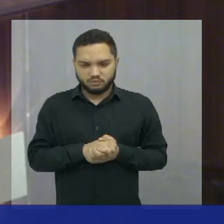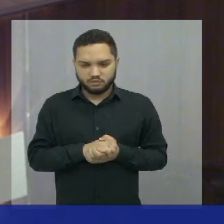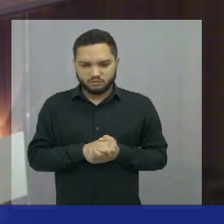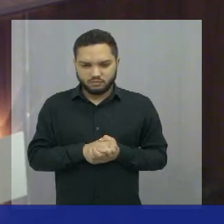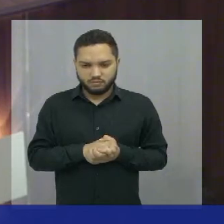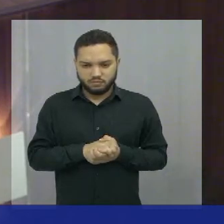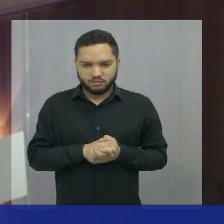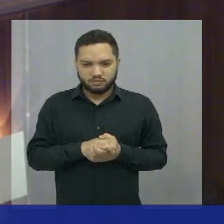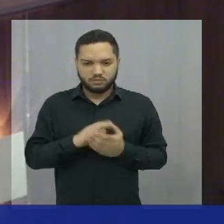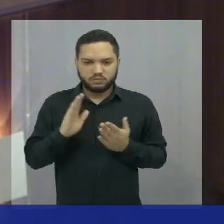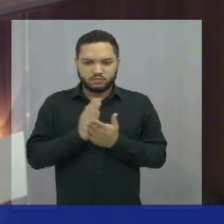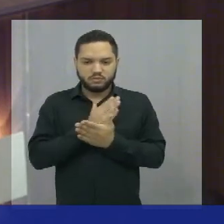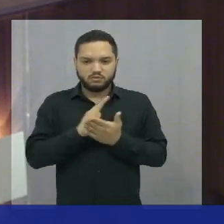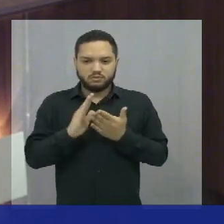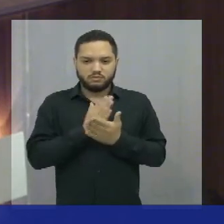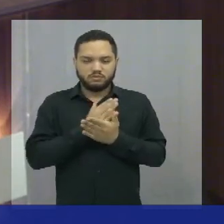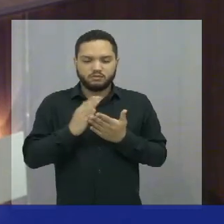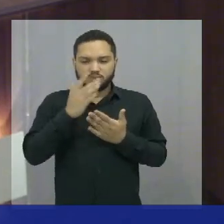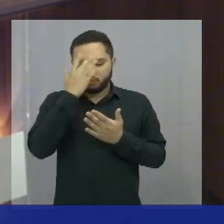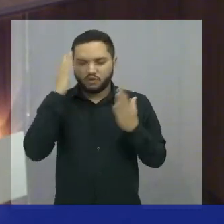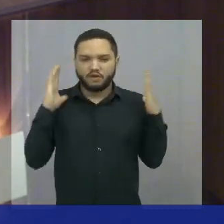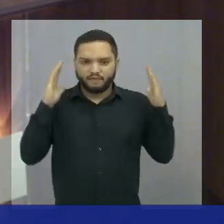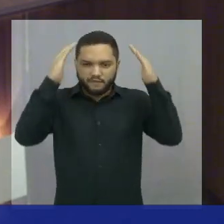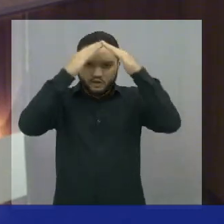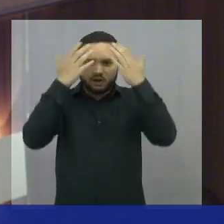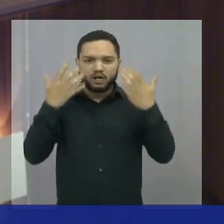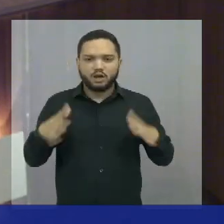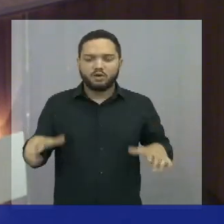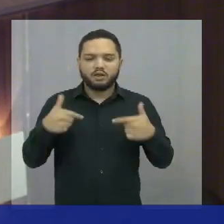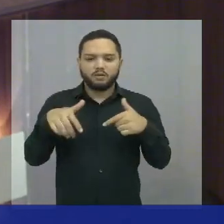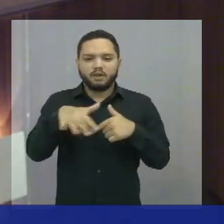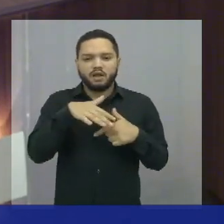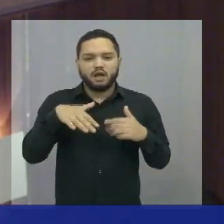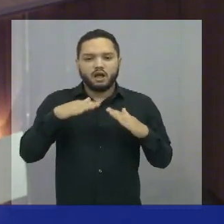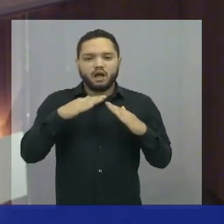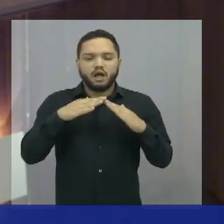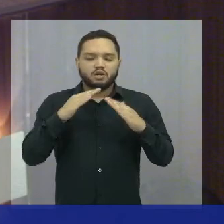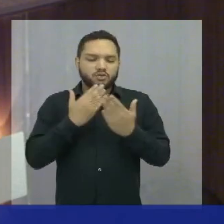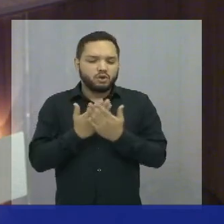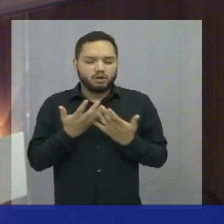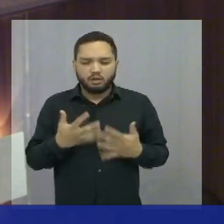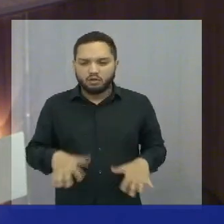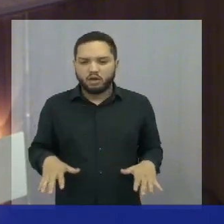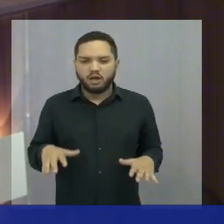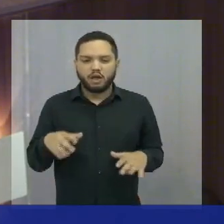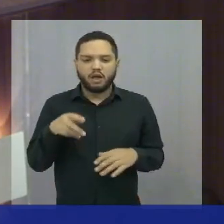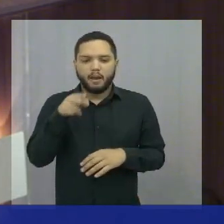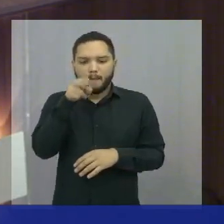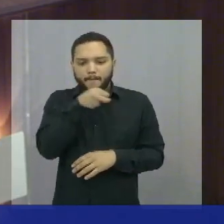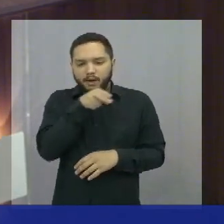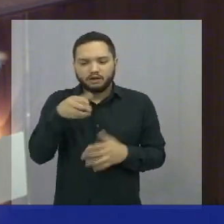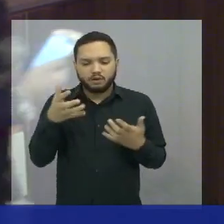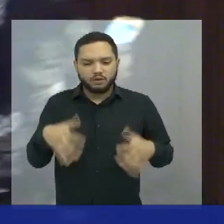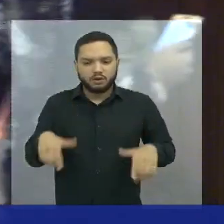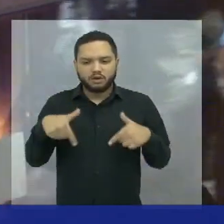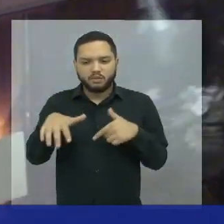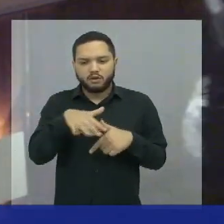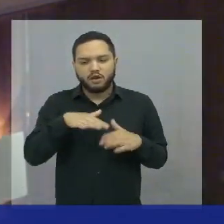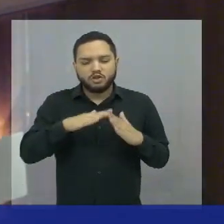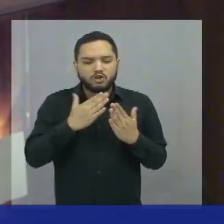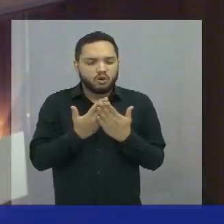Muita freira não quer mais dirigir escola. Muito padre não quer mais dirigir escola. Eu estou dizendo isso só